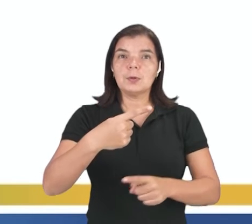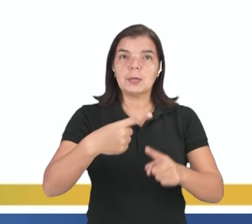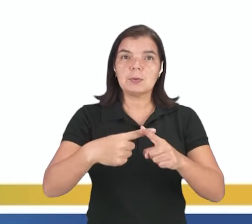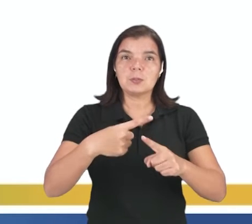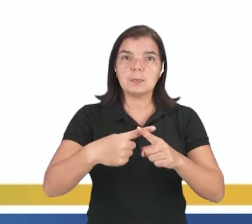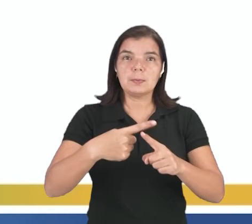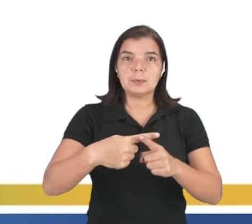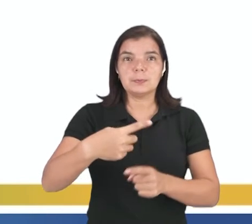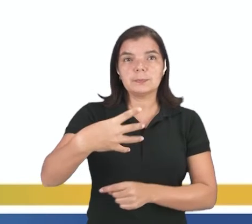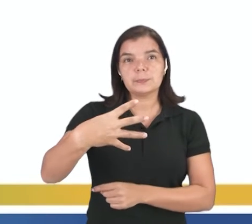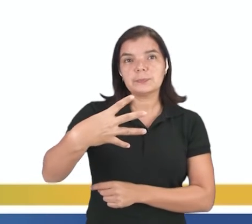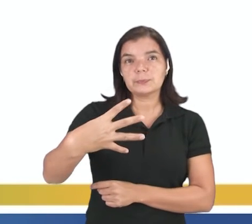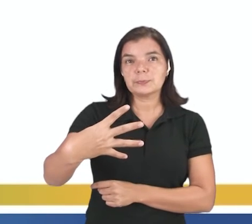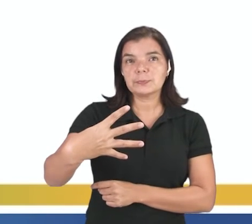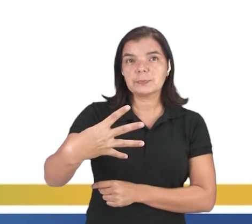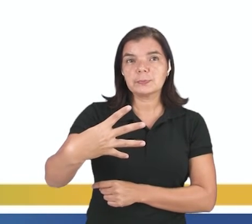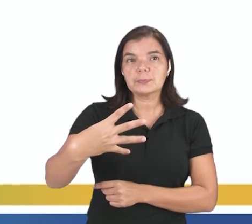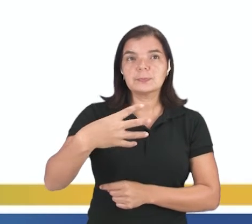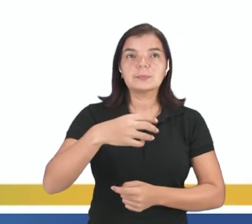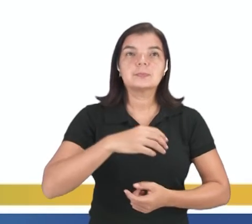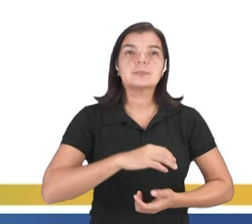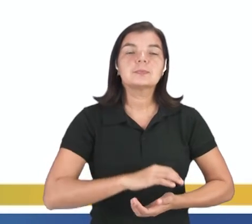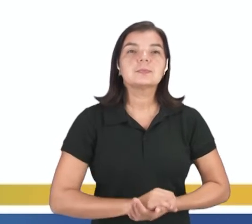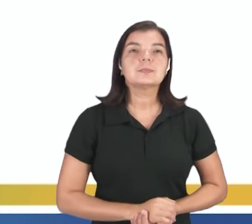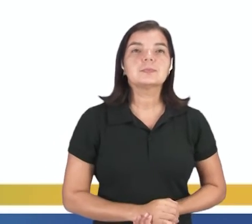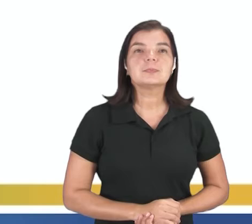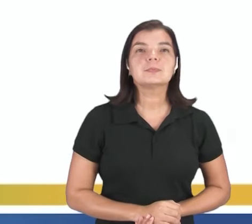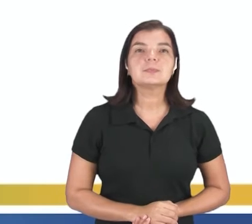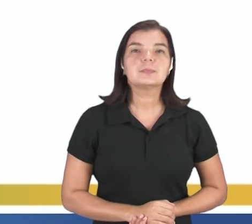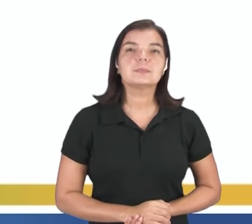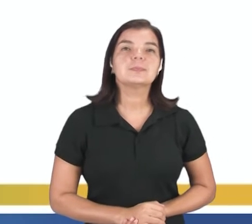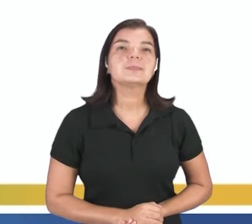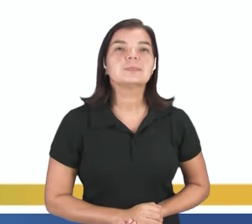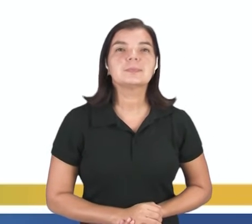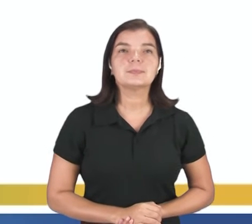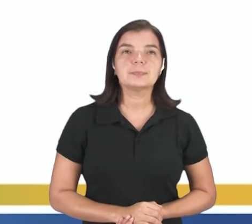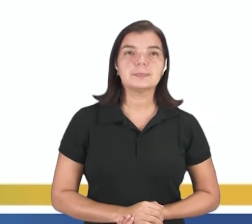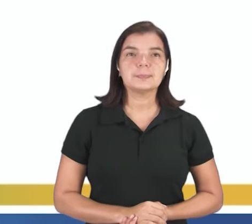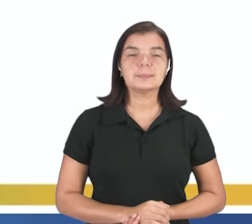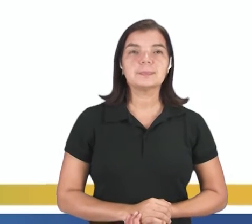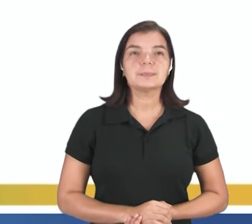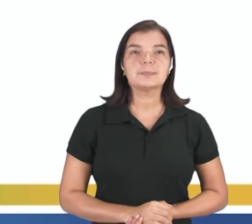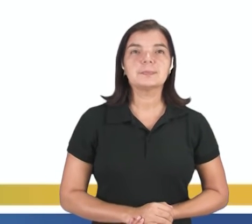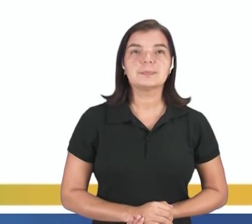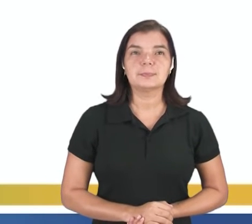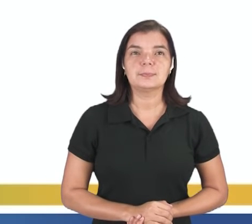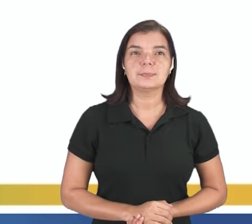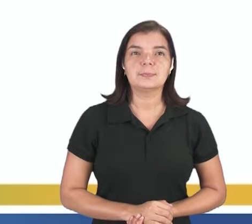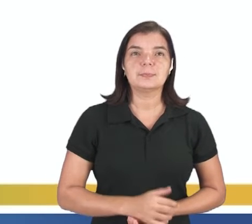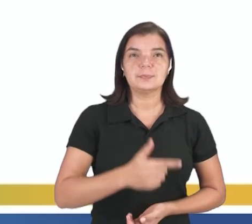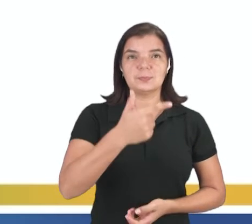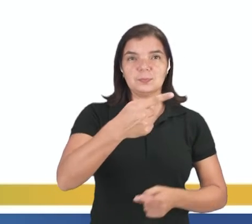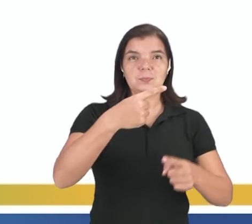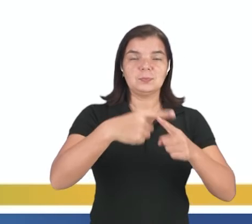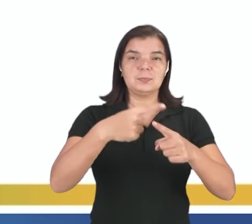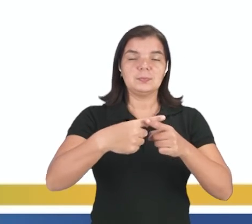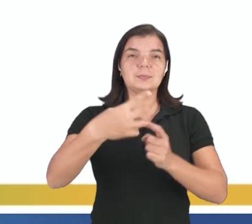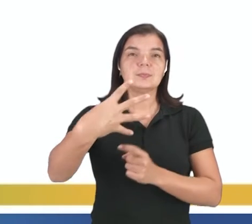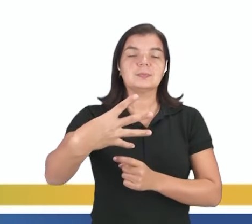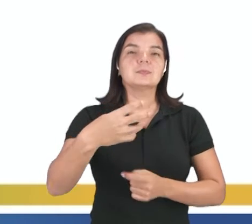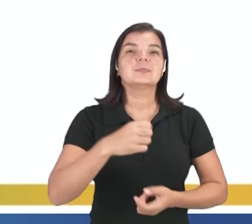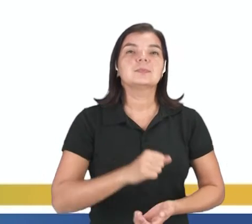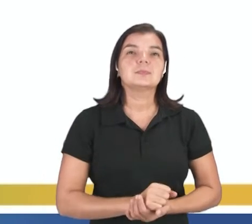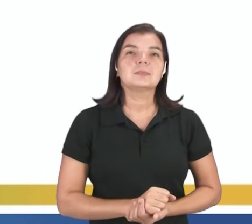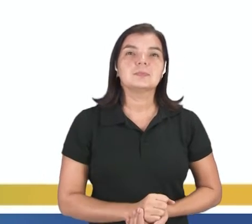ó, 2 da primeira linha, e o segundo elemento da coluna, que é 2